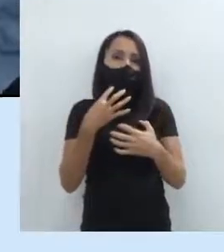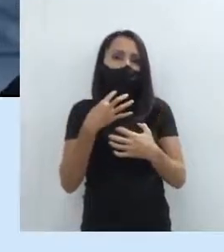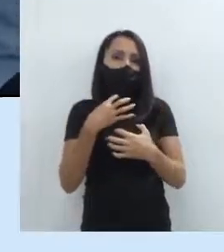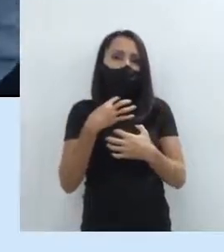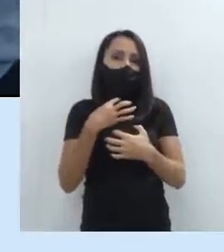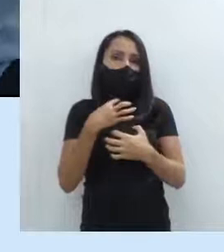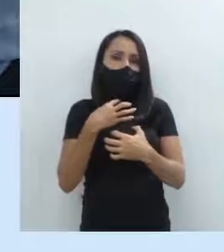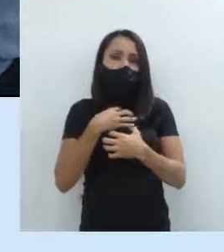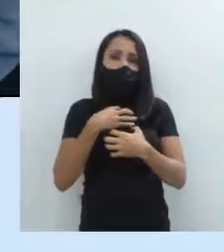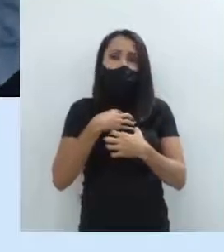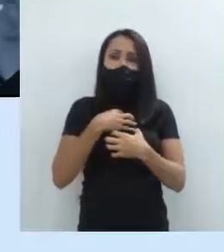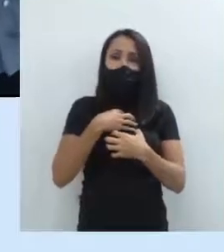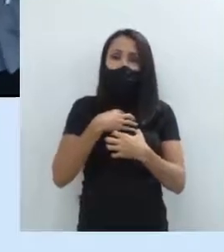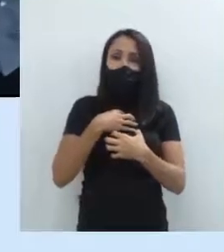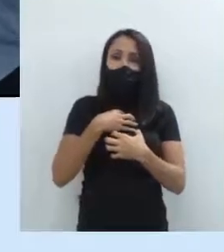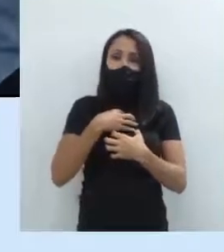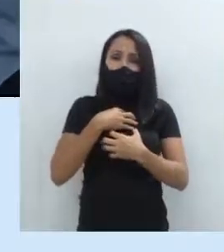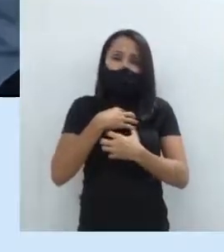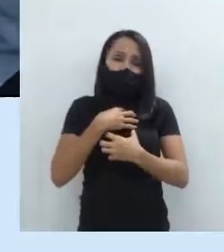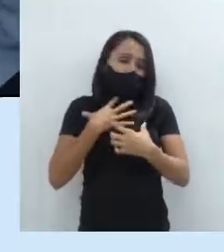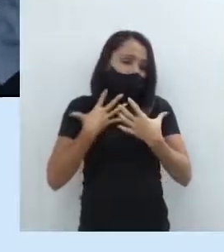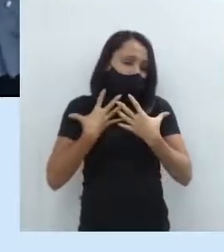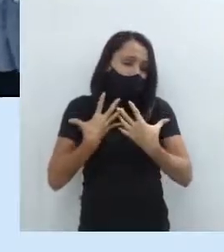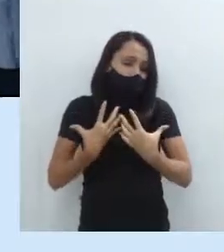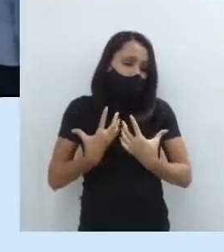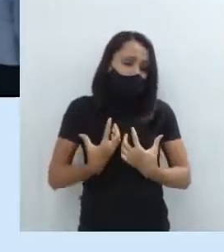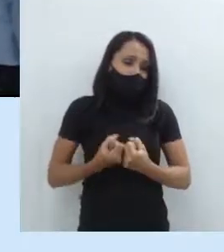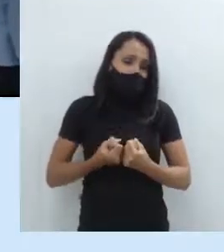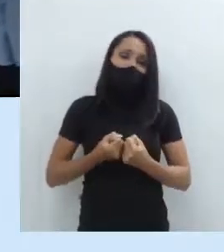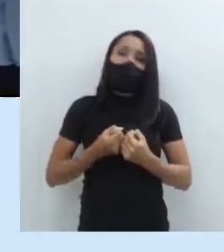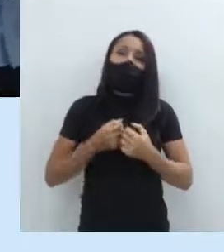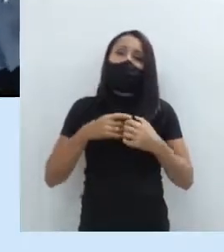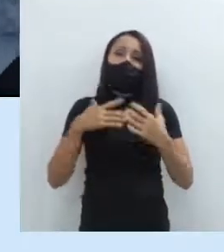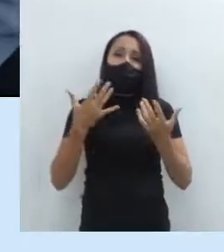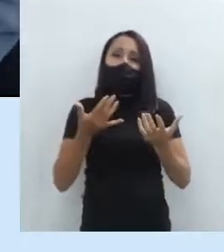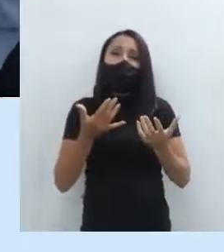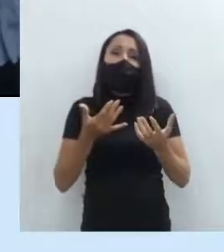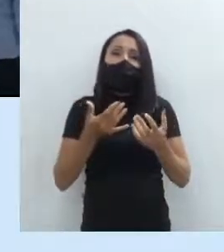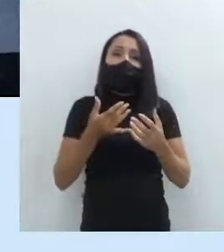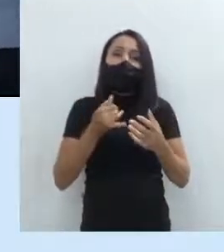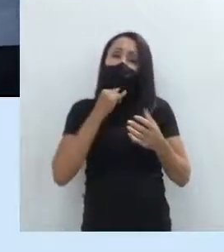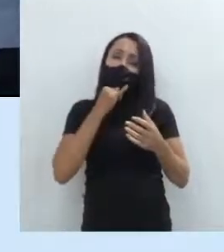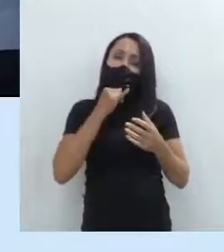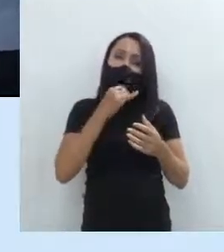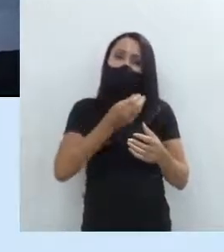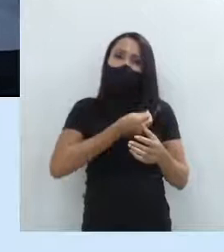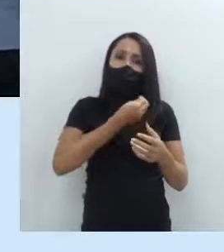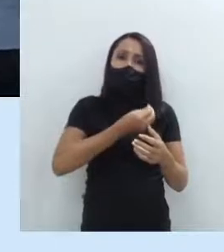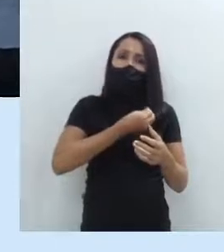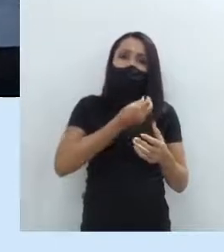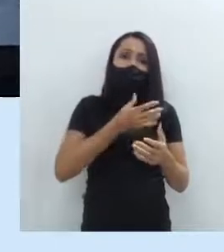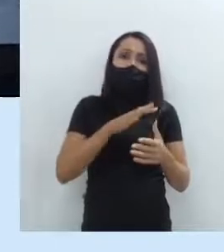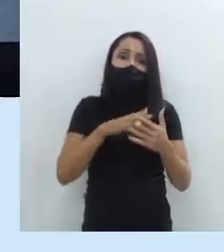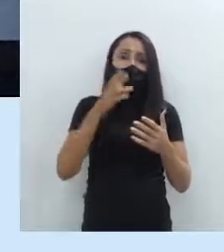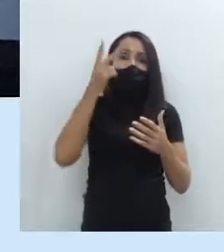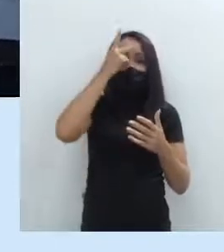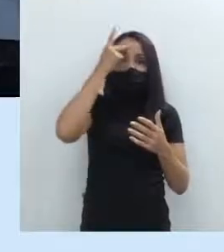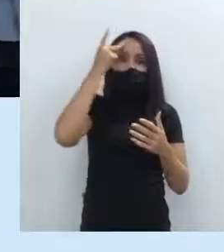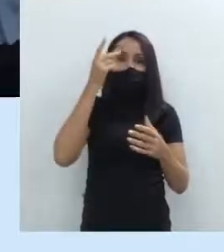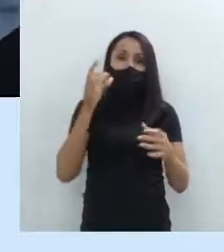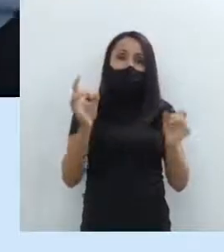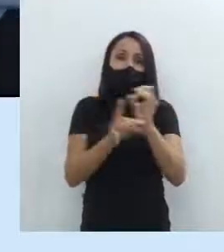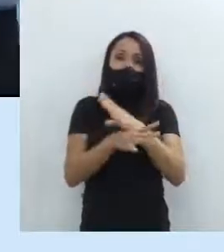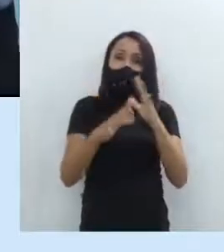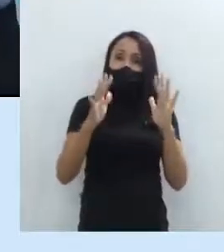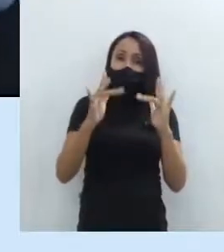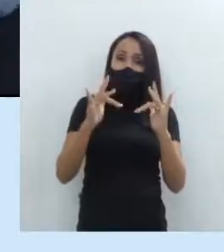assim machucados, feridos pela vida. Você já viu aquela pessoa, aquela menina que acaba o namoro e diz